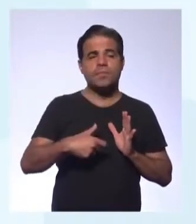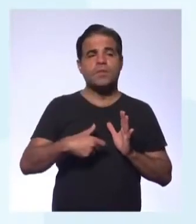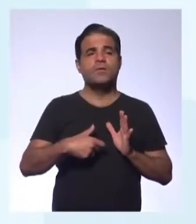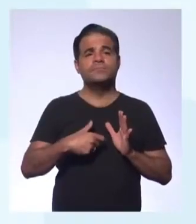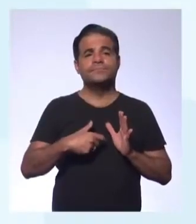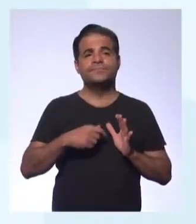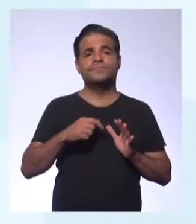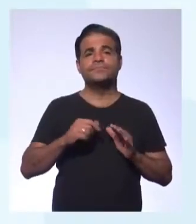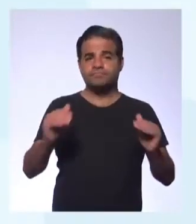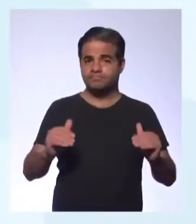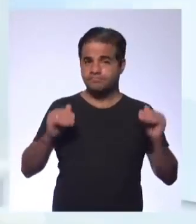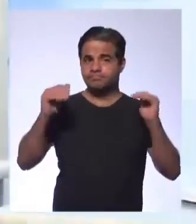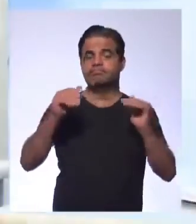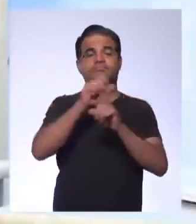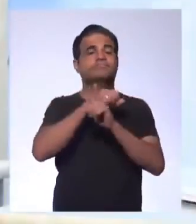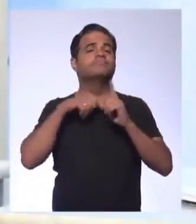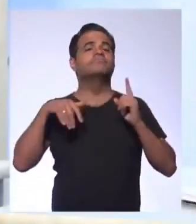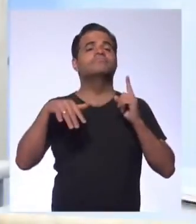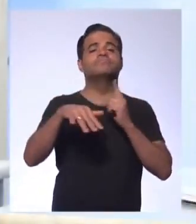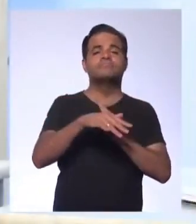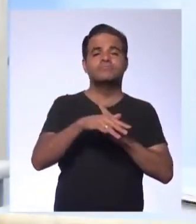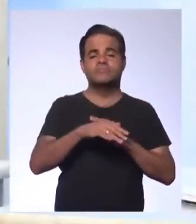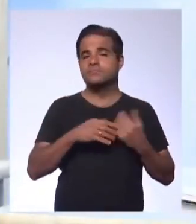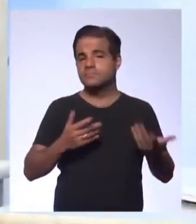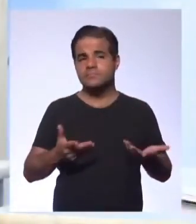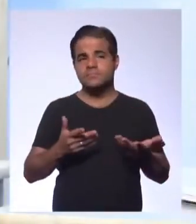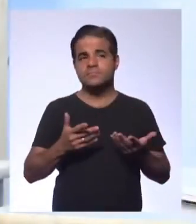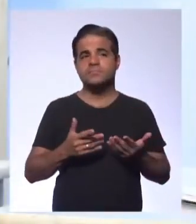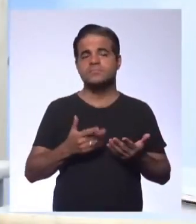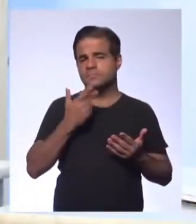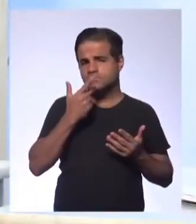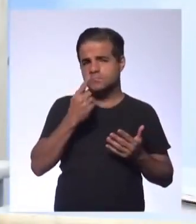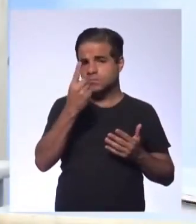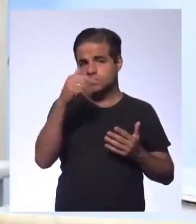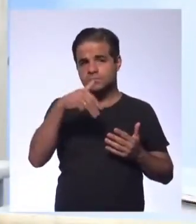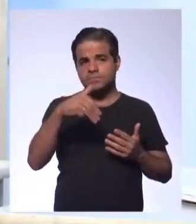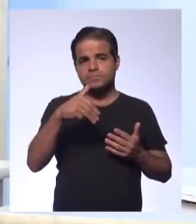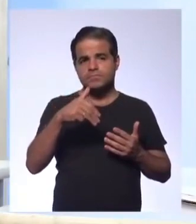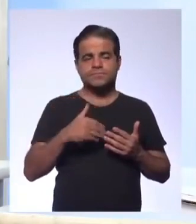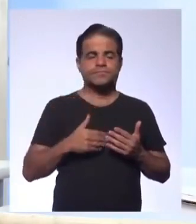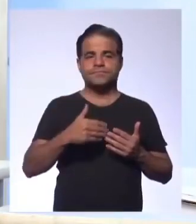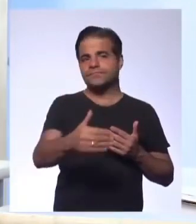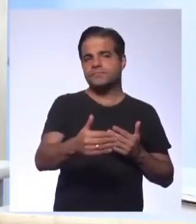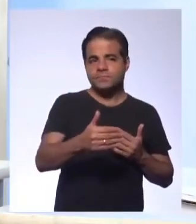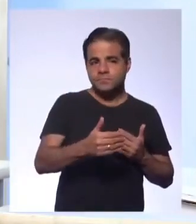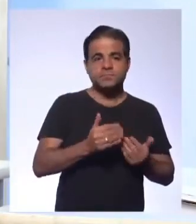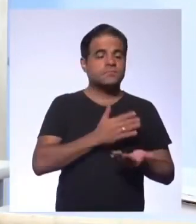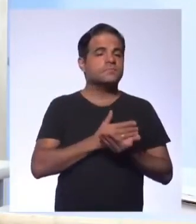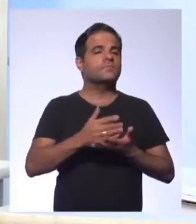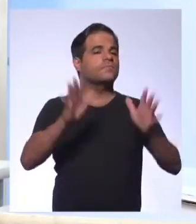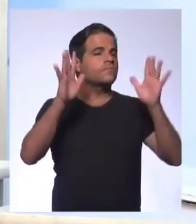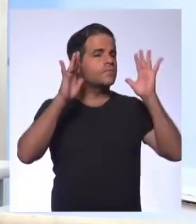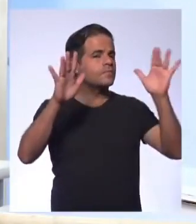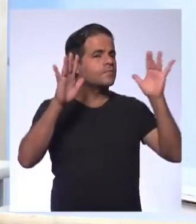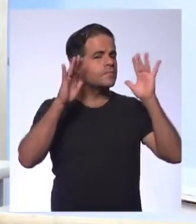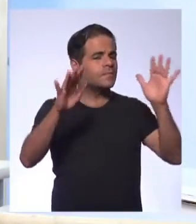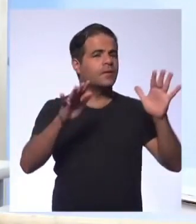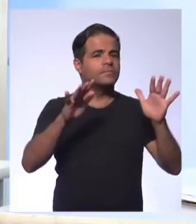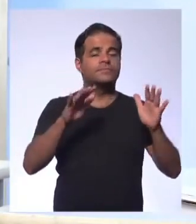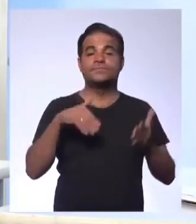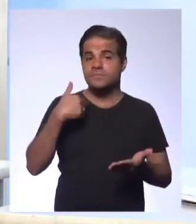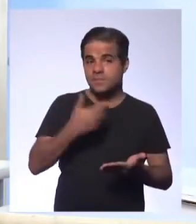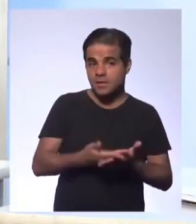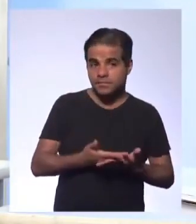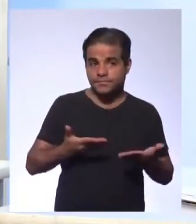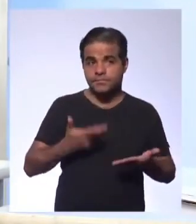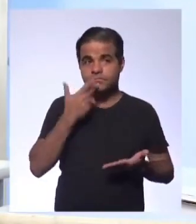do indivíduo na hierarquia social, beleza? Então, vou deixar um minuto para vocês começarem a pensar. Ó. Até aqui, eu